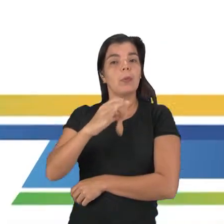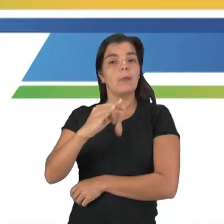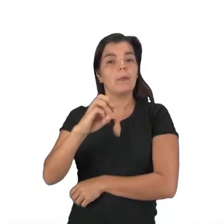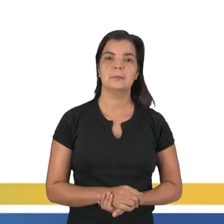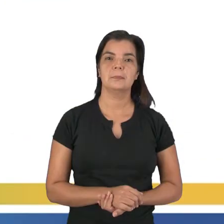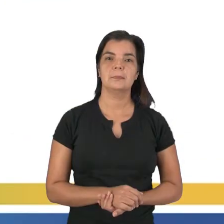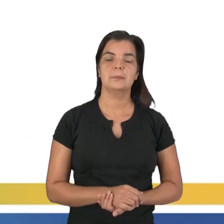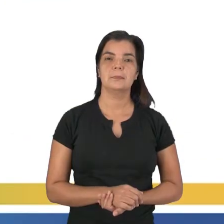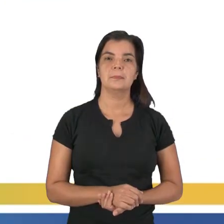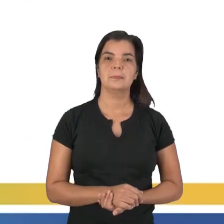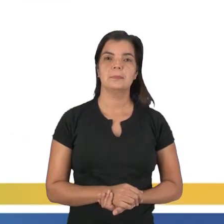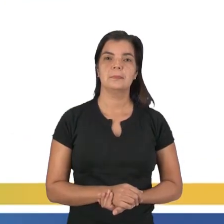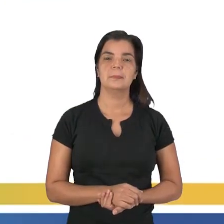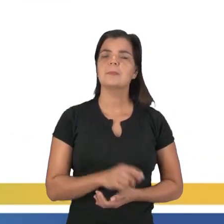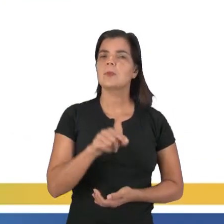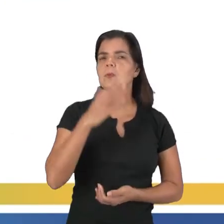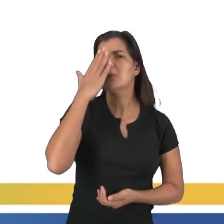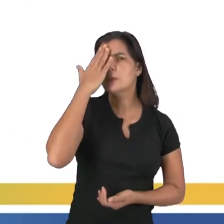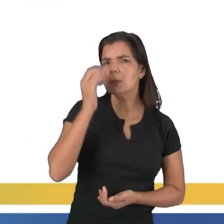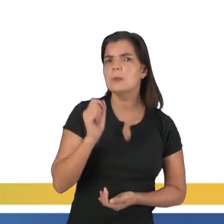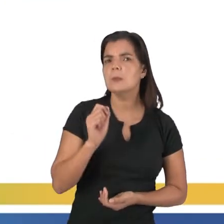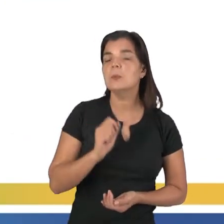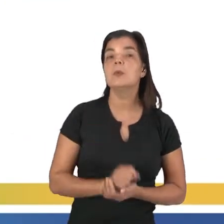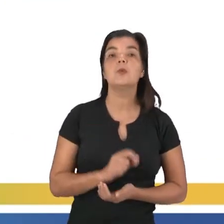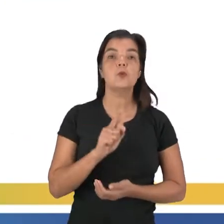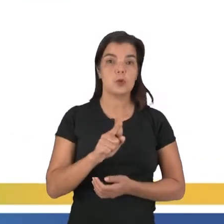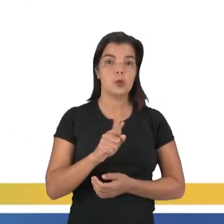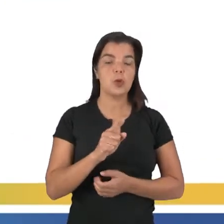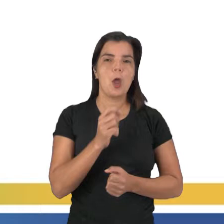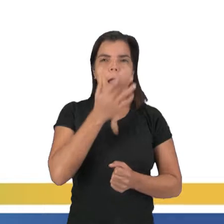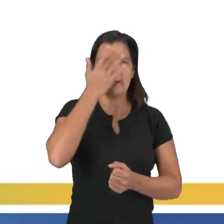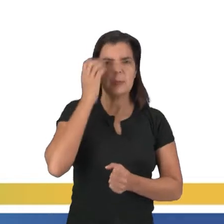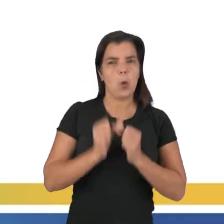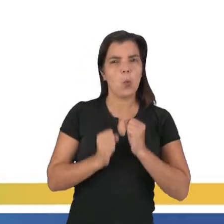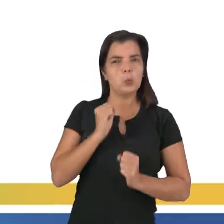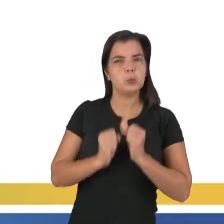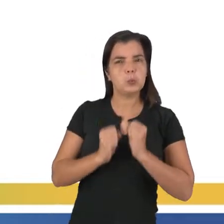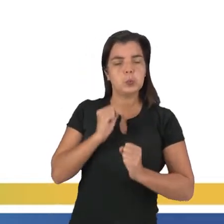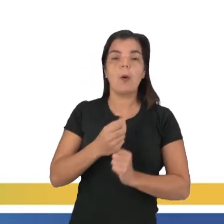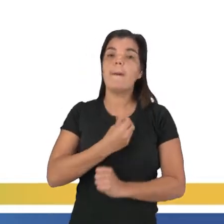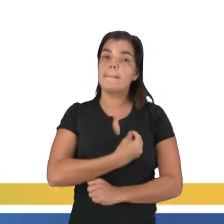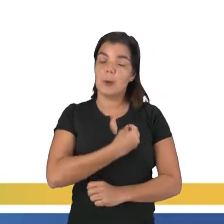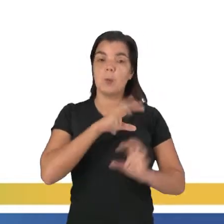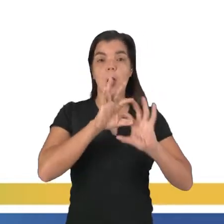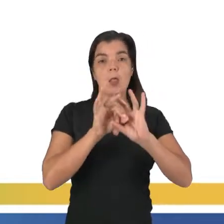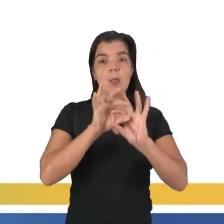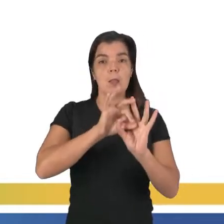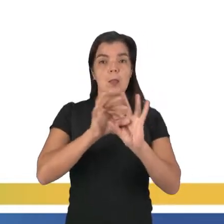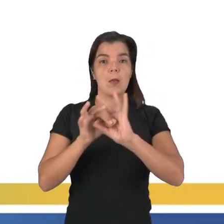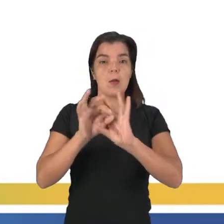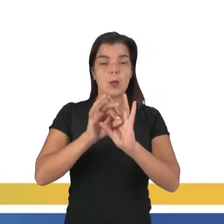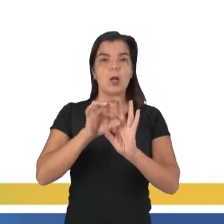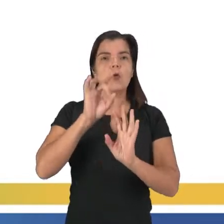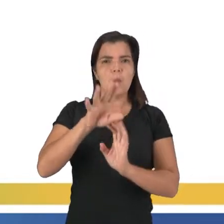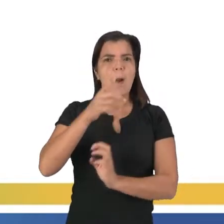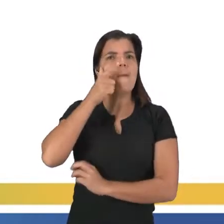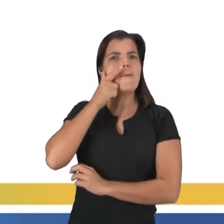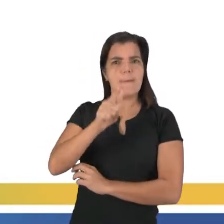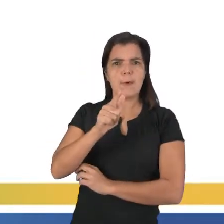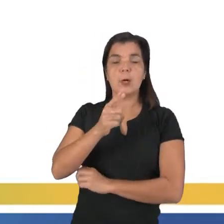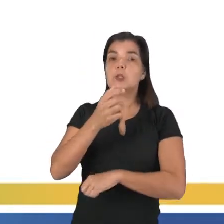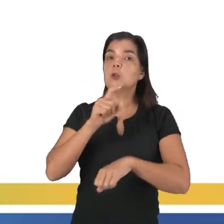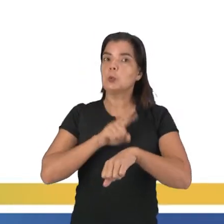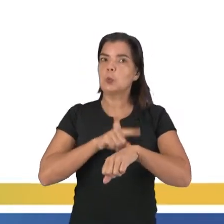ok? Você sabia que os corredores nas pistas, ao participarem das Olimpíadas, batem recordes